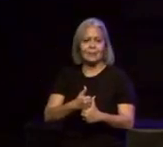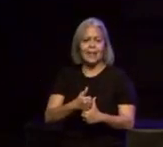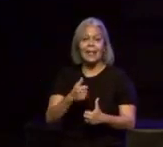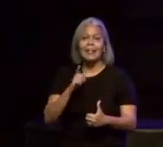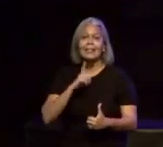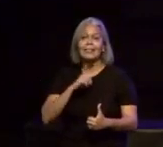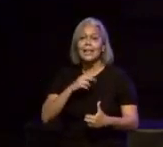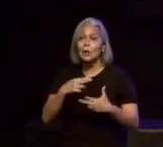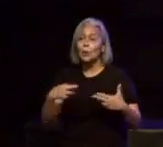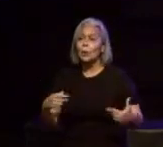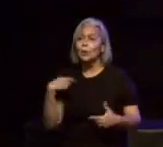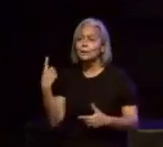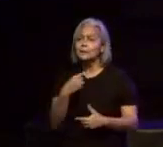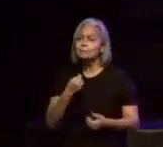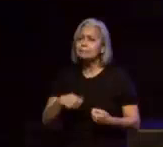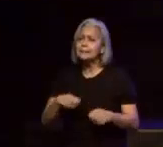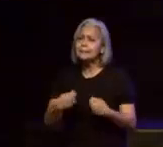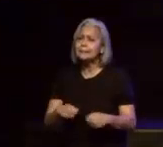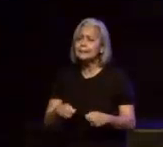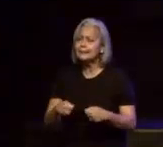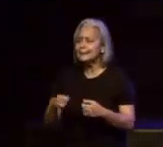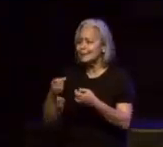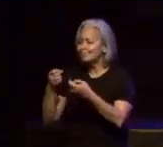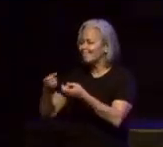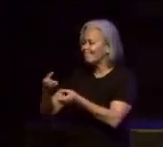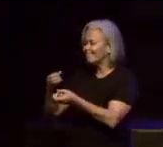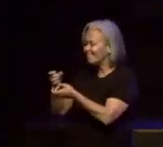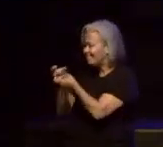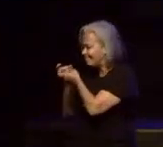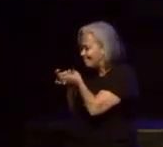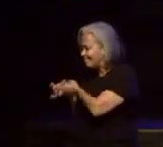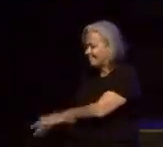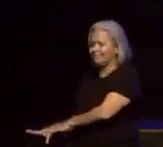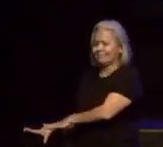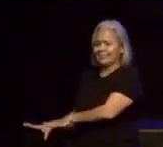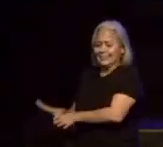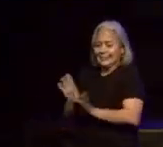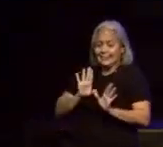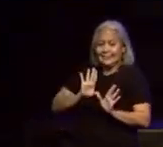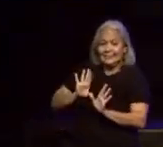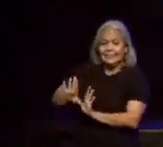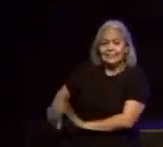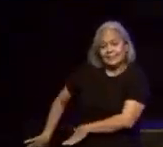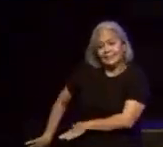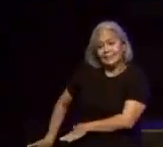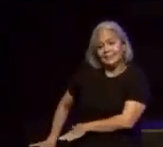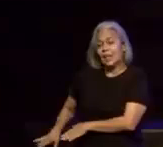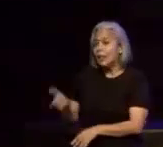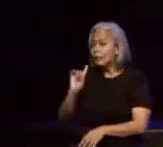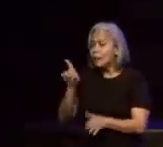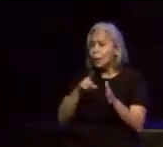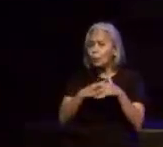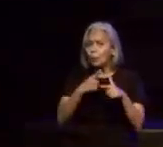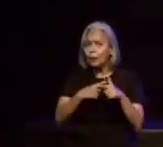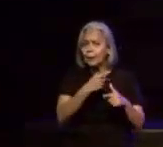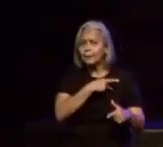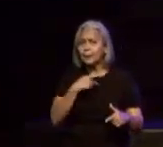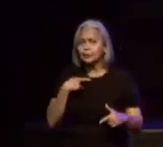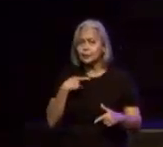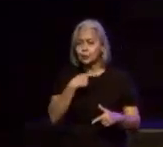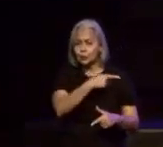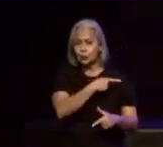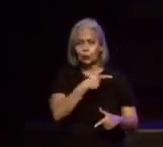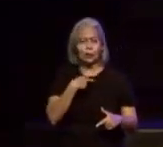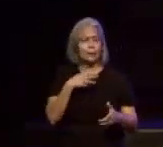coisas que nós precisamos deixar para trás, abandonar, nos livrar, não porque o pastor está pedindo, mas porque Jesus